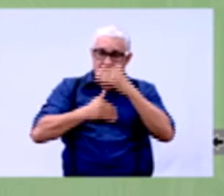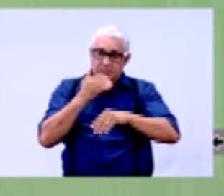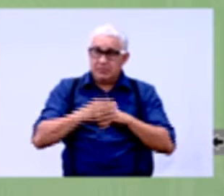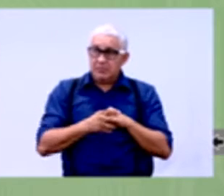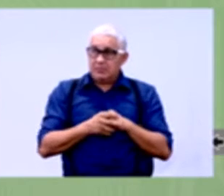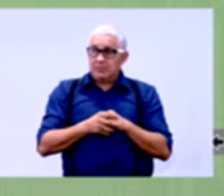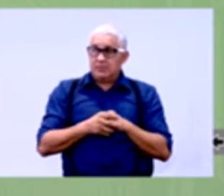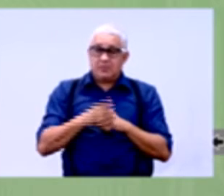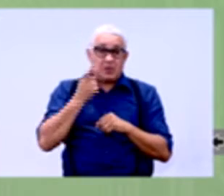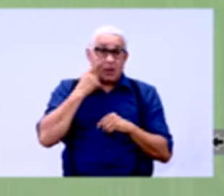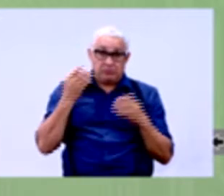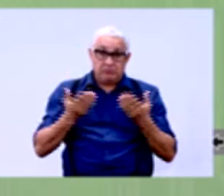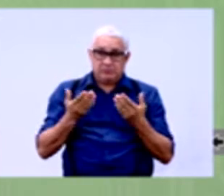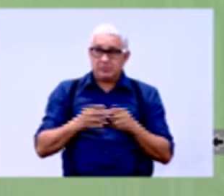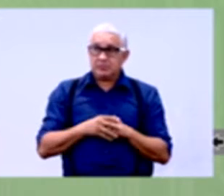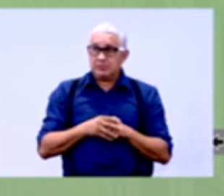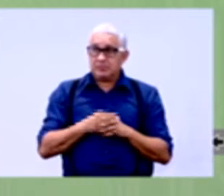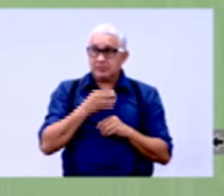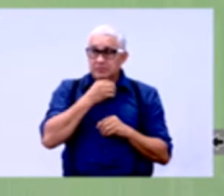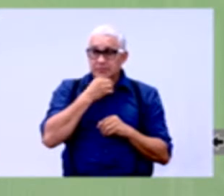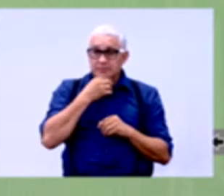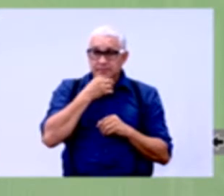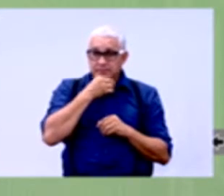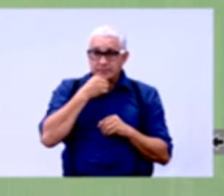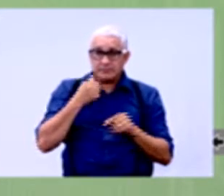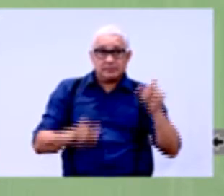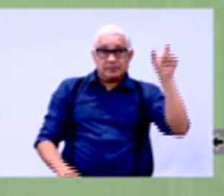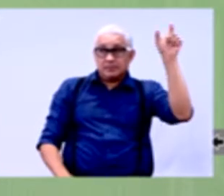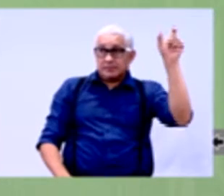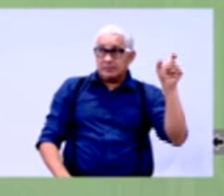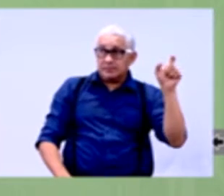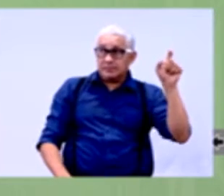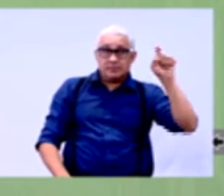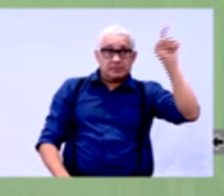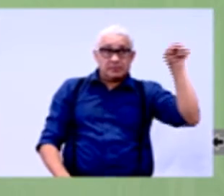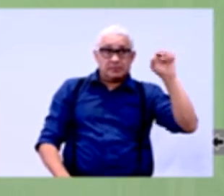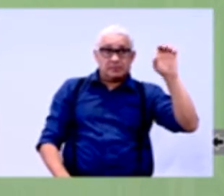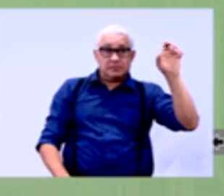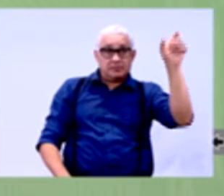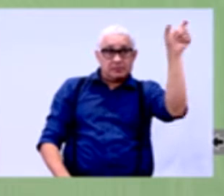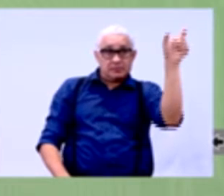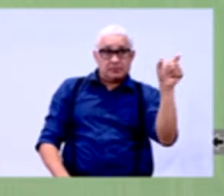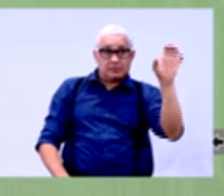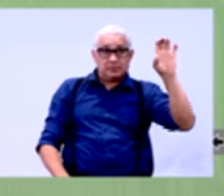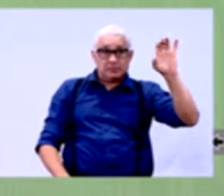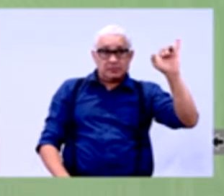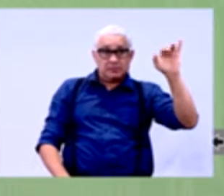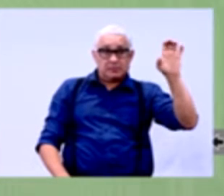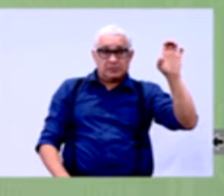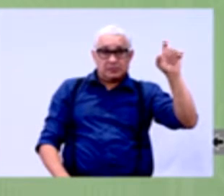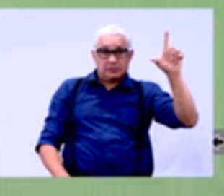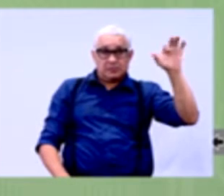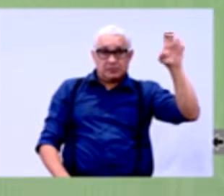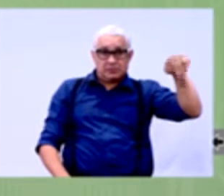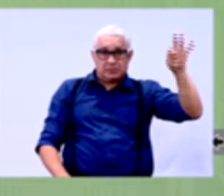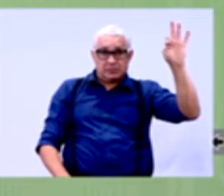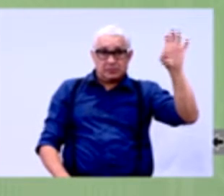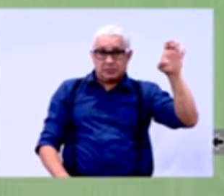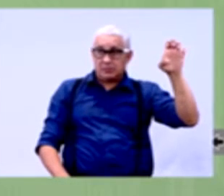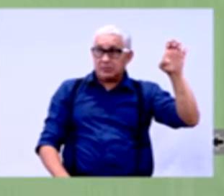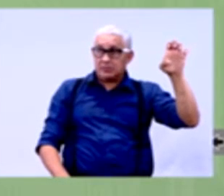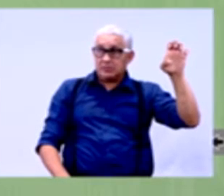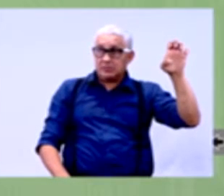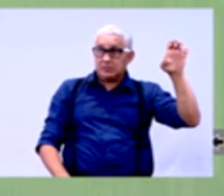Então, olha só agora. Quando o cliente ele aciona a aplicação, que ele está